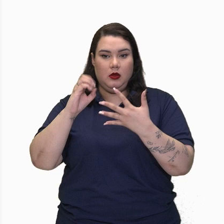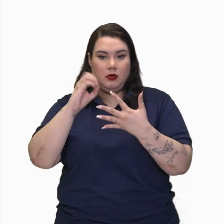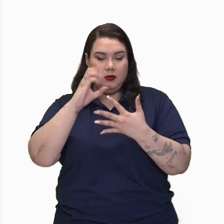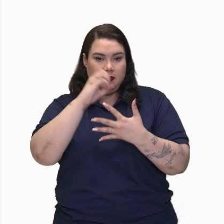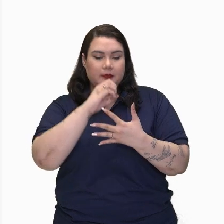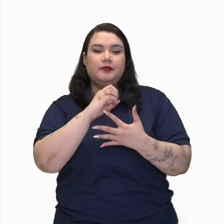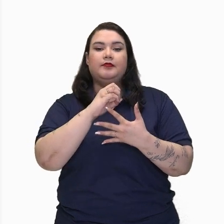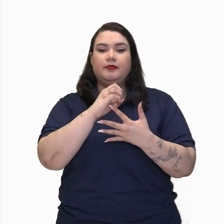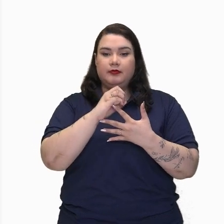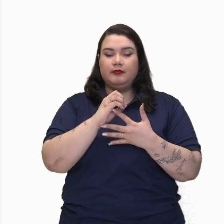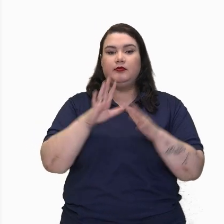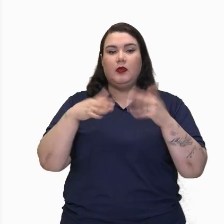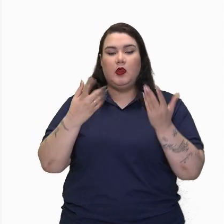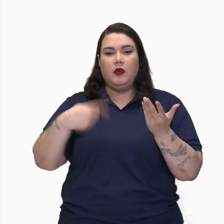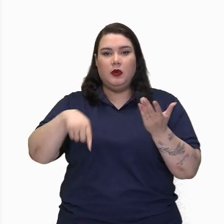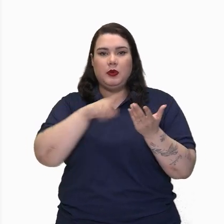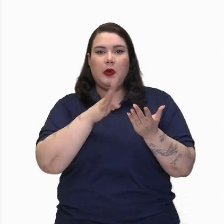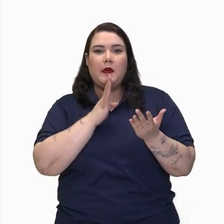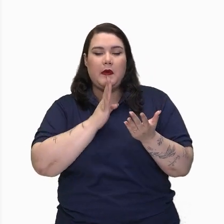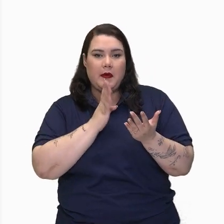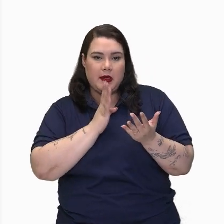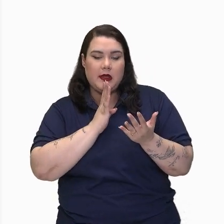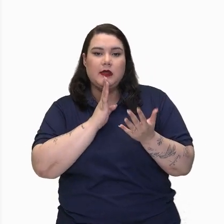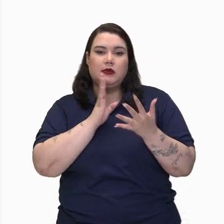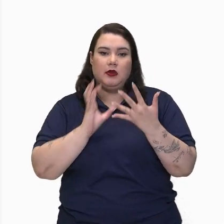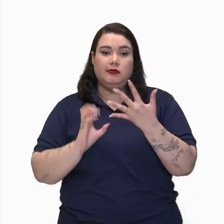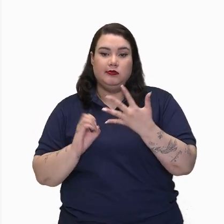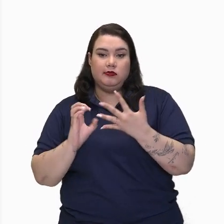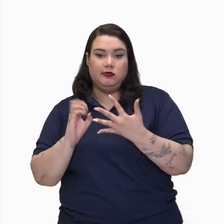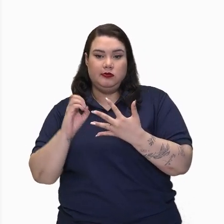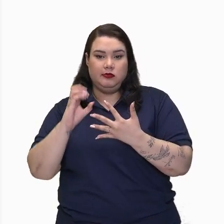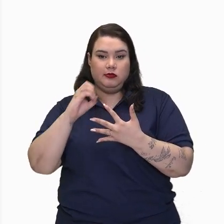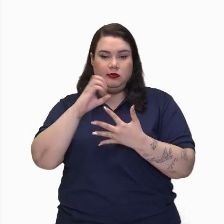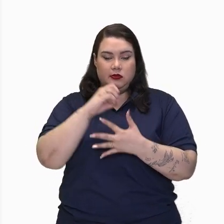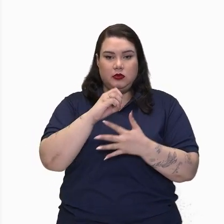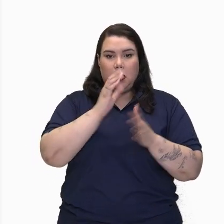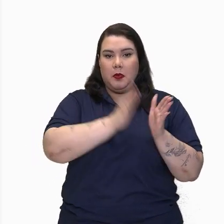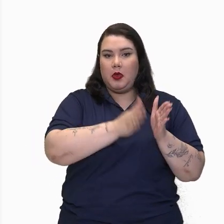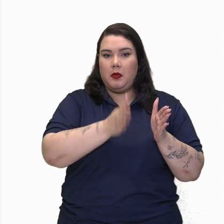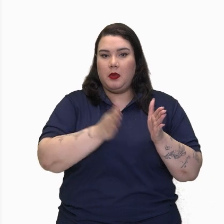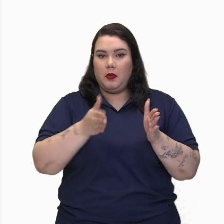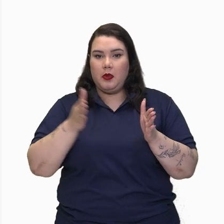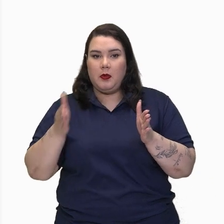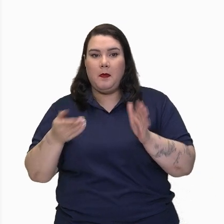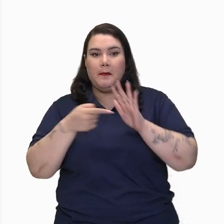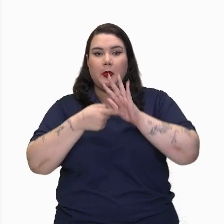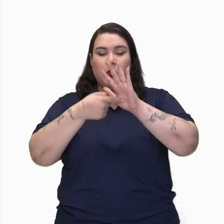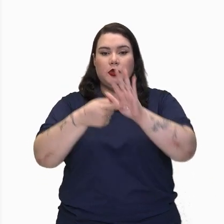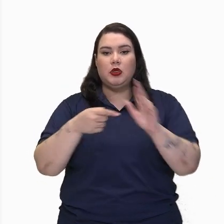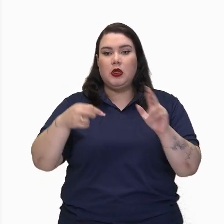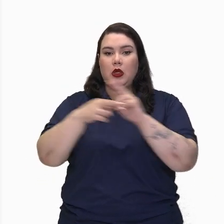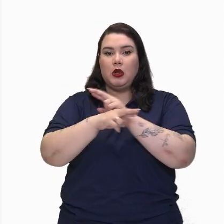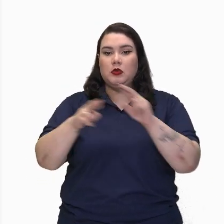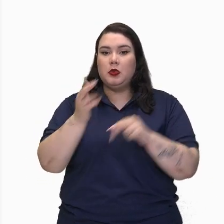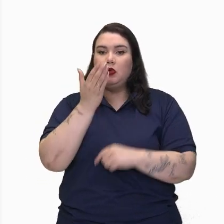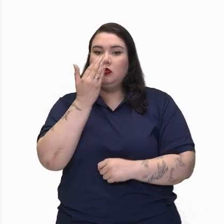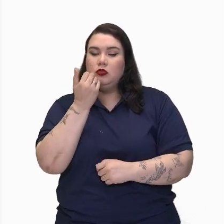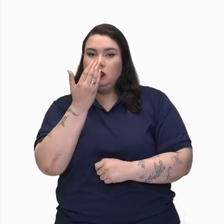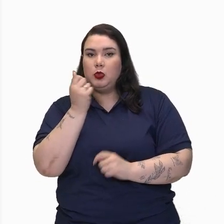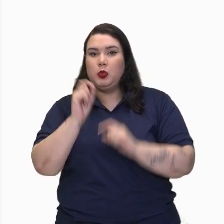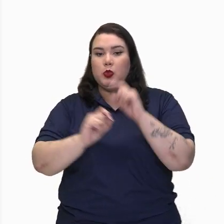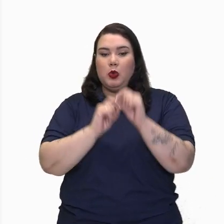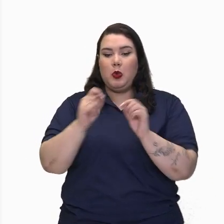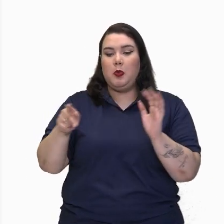vocês já escutaram esse nome, cadeia alimentar. É uma sequência linear que mostra as relações de